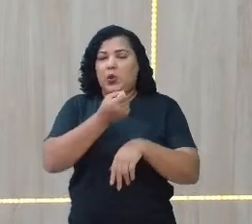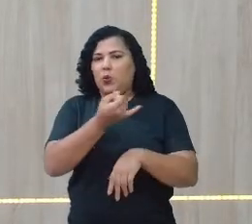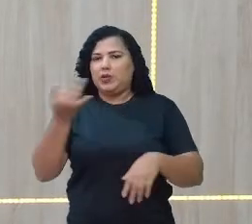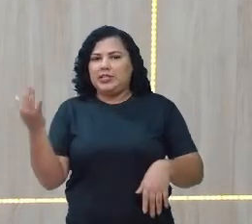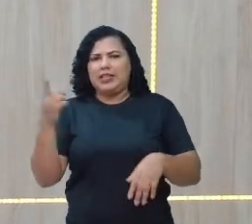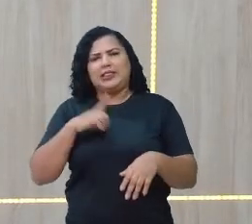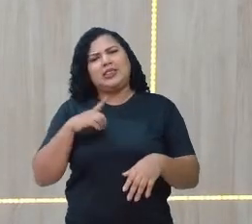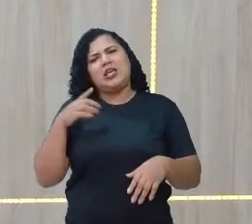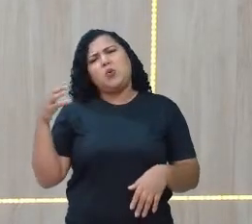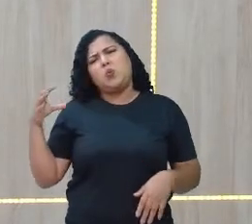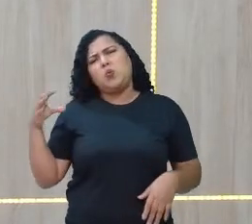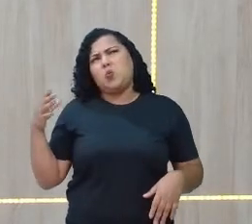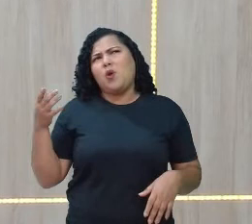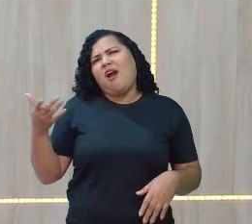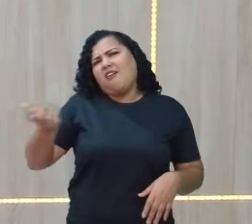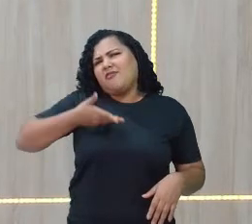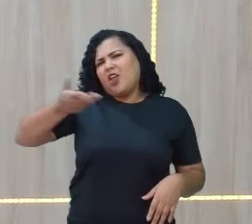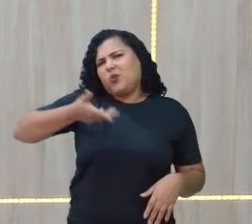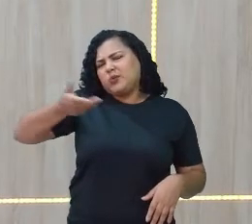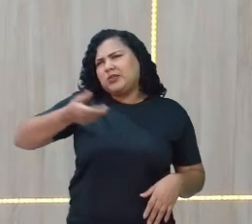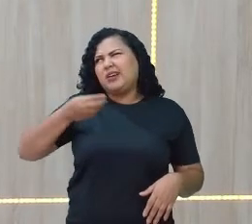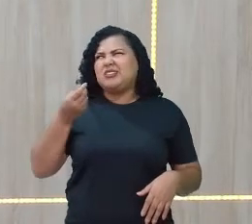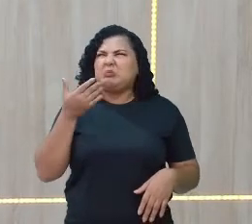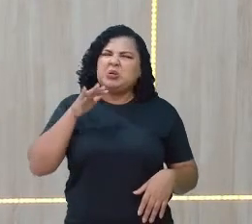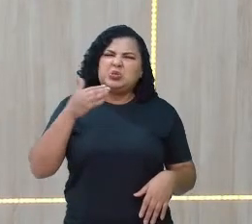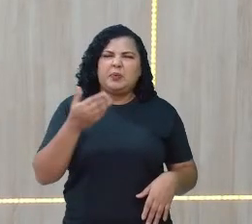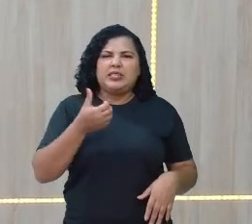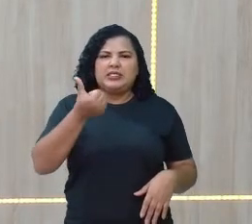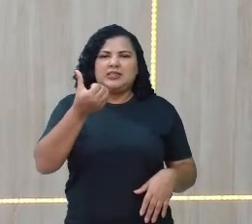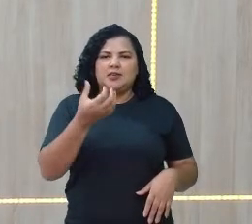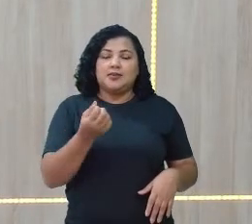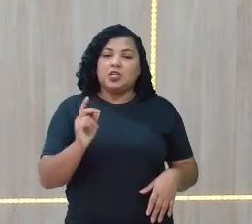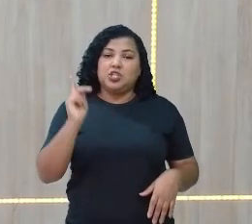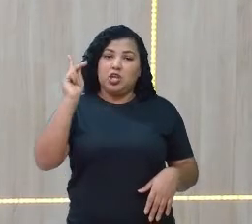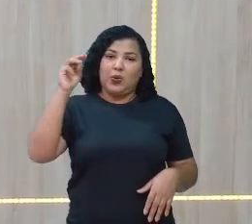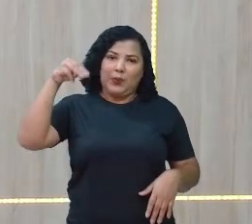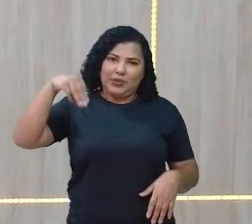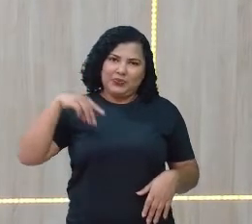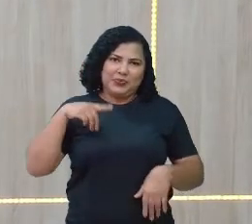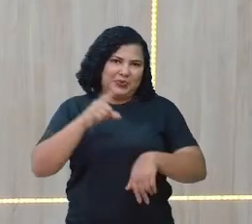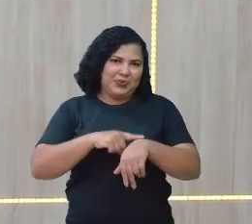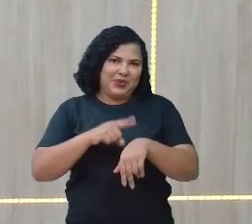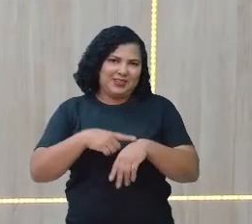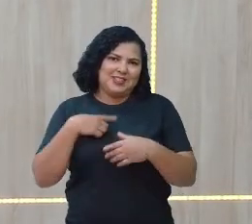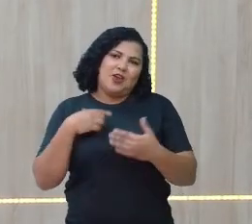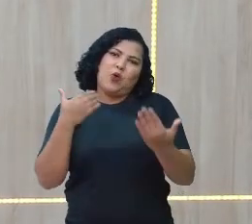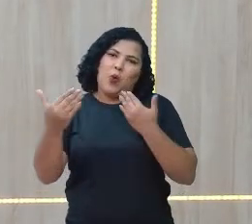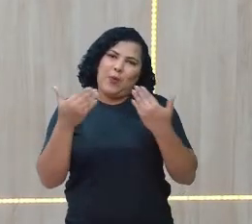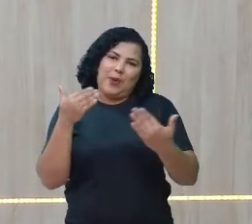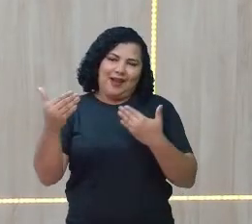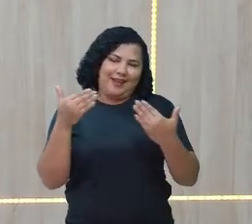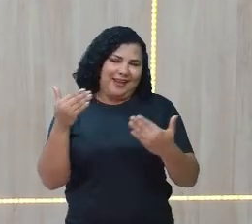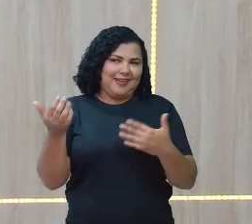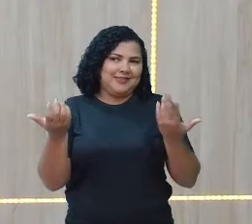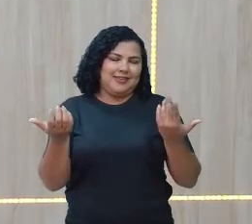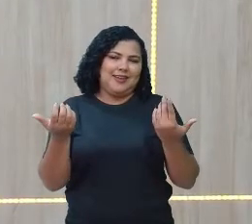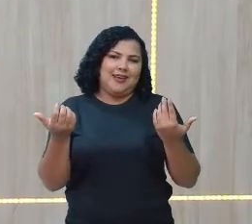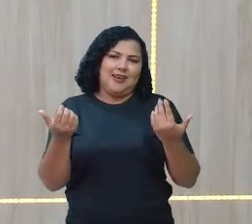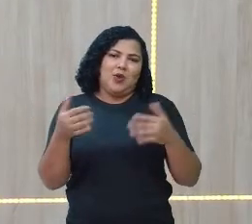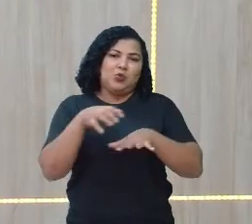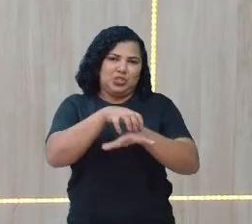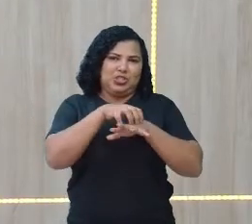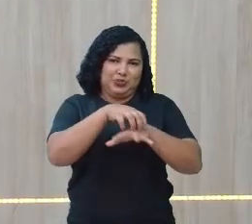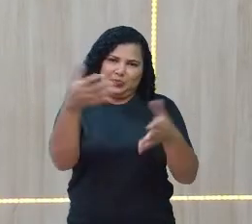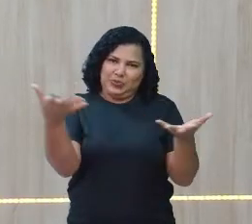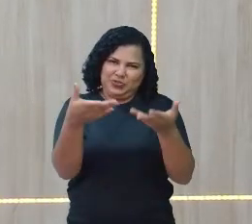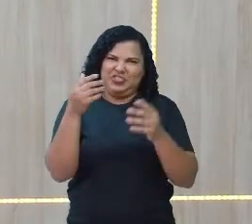tinha uma velocidade que era algo em torno de 16 km por hora, né? Se comparado aos transportes de hoje, era bem lento. Mas, para